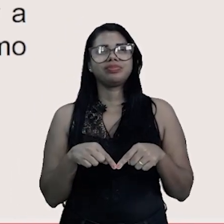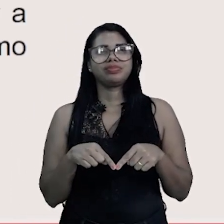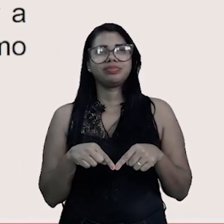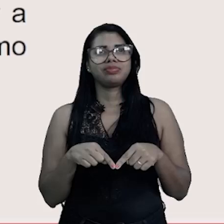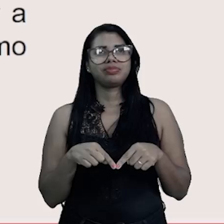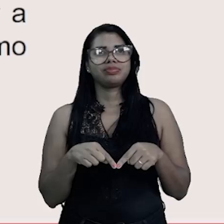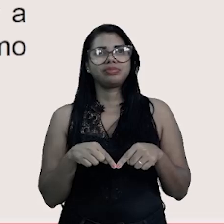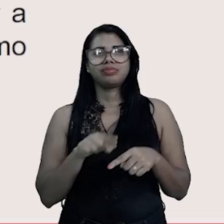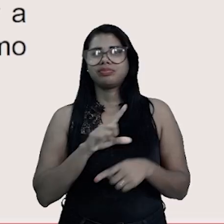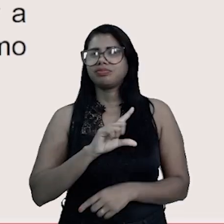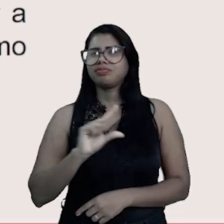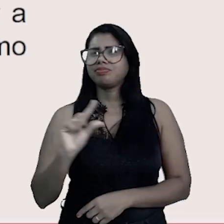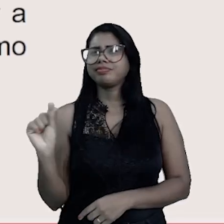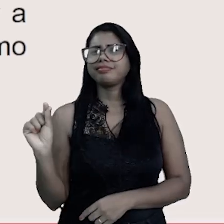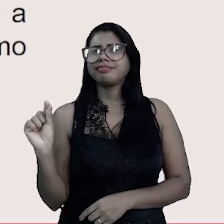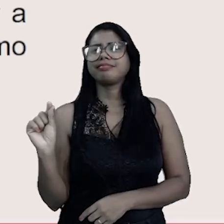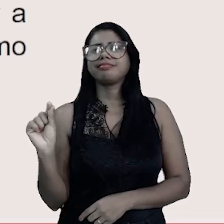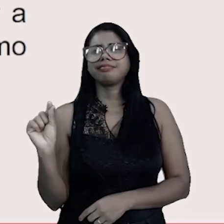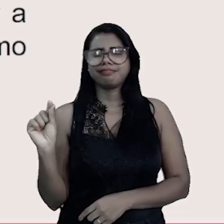saiu